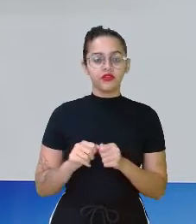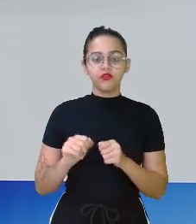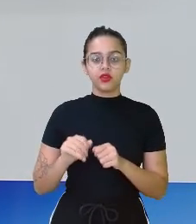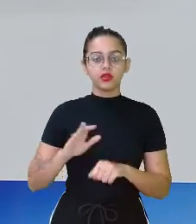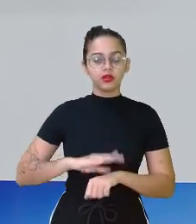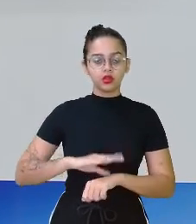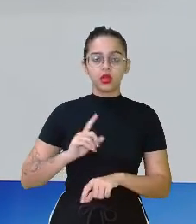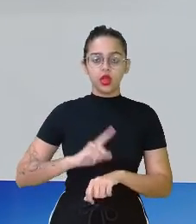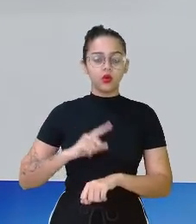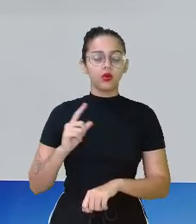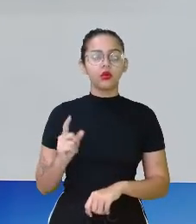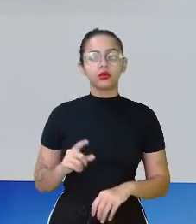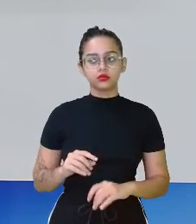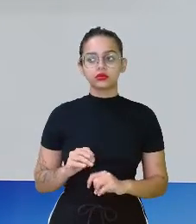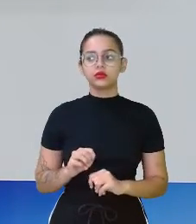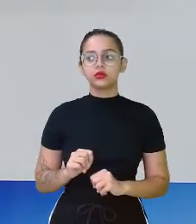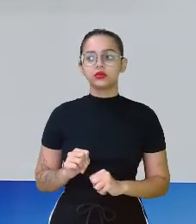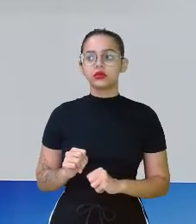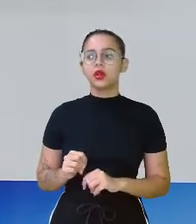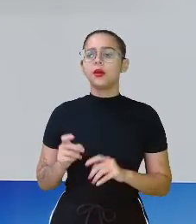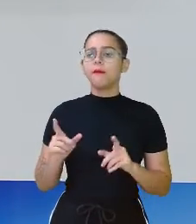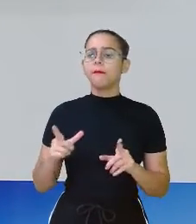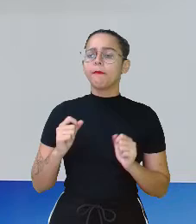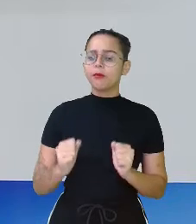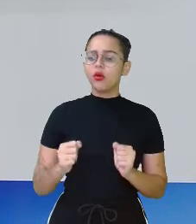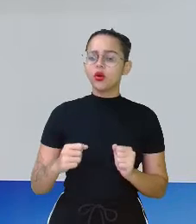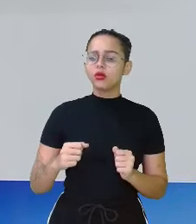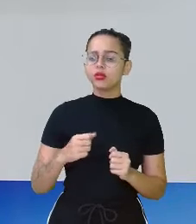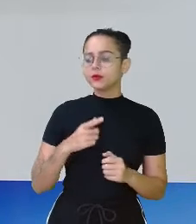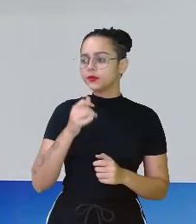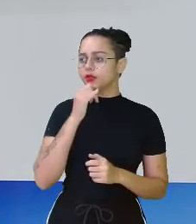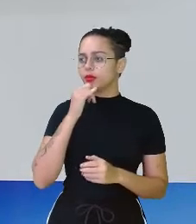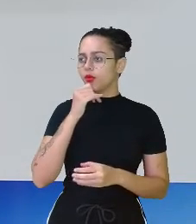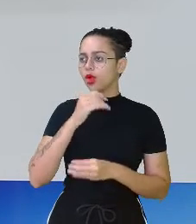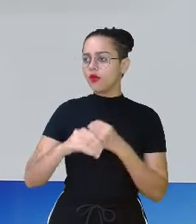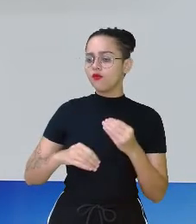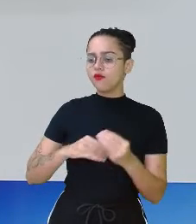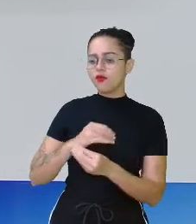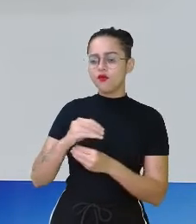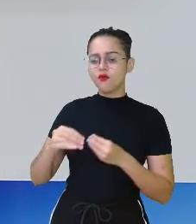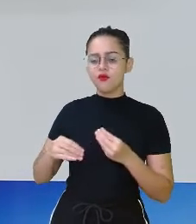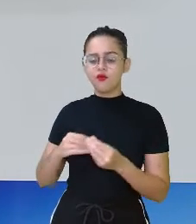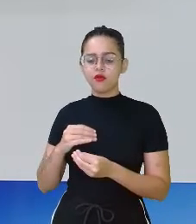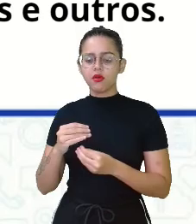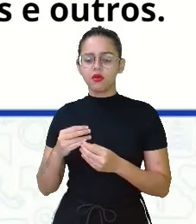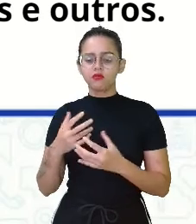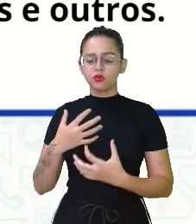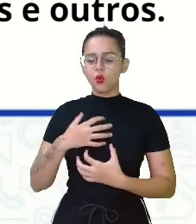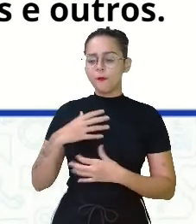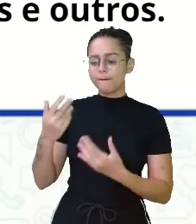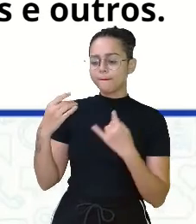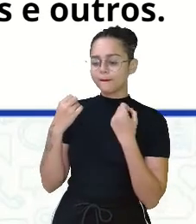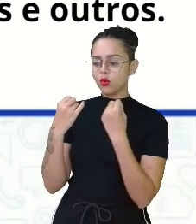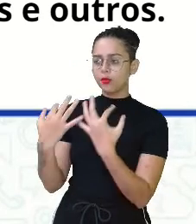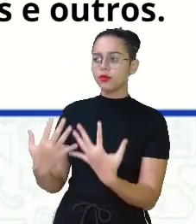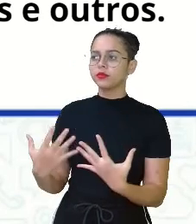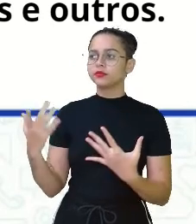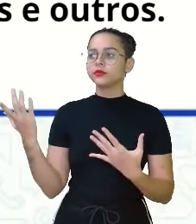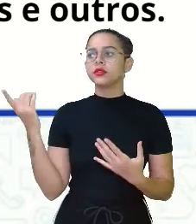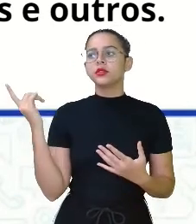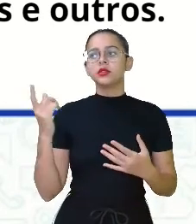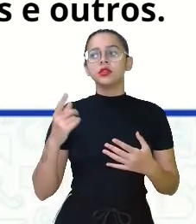Sim. E ele pode envolver o público, né? Vamos ver mais um pouquinho? Vamos. Os eventos apresentam